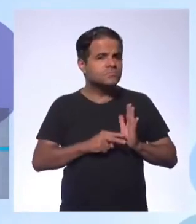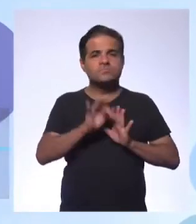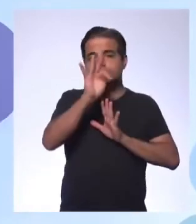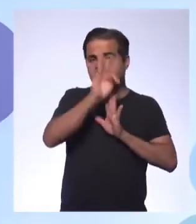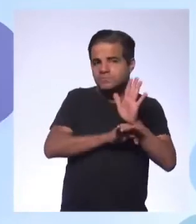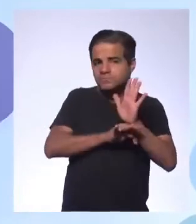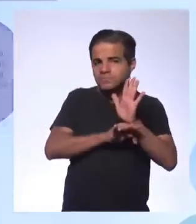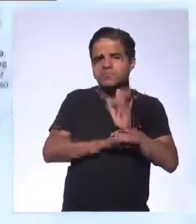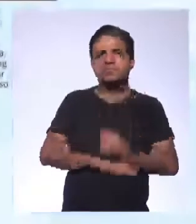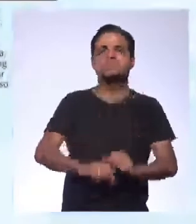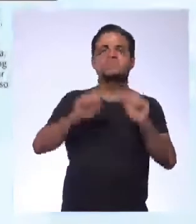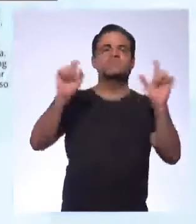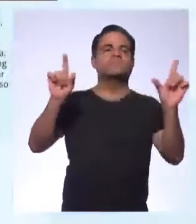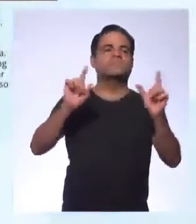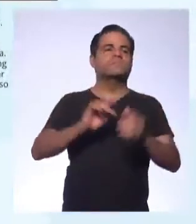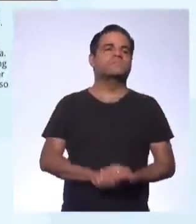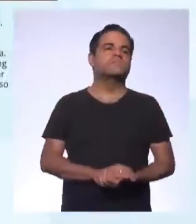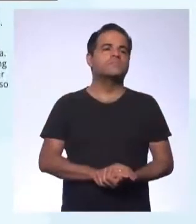texto na tela.